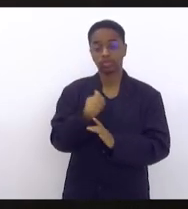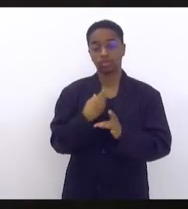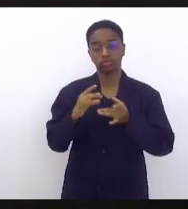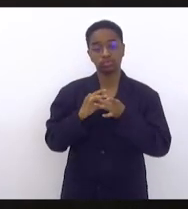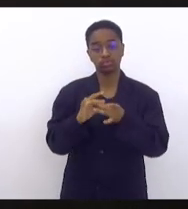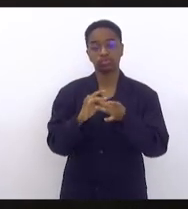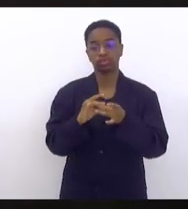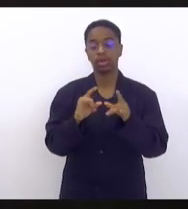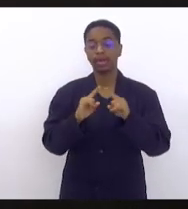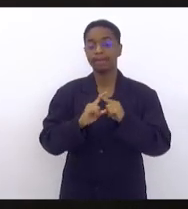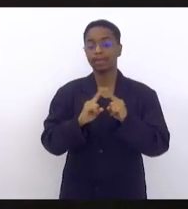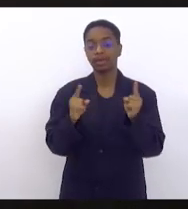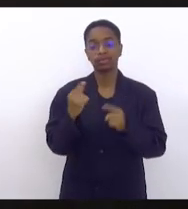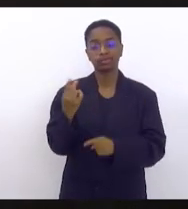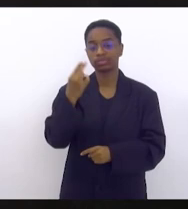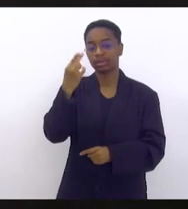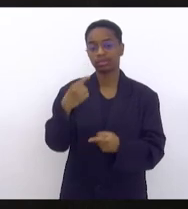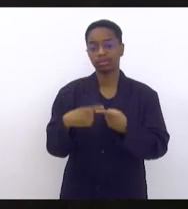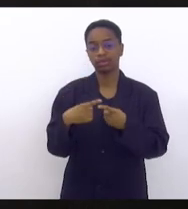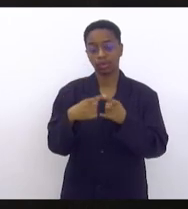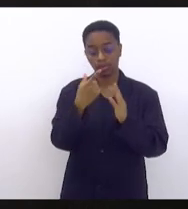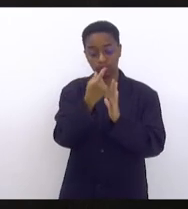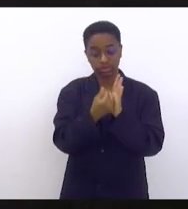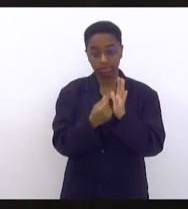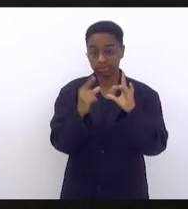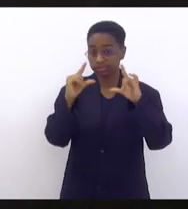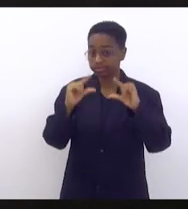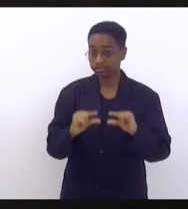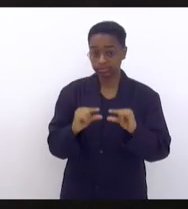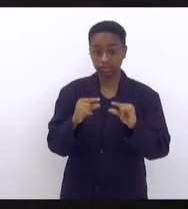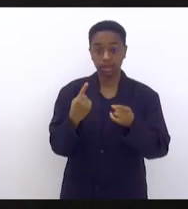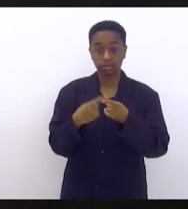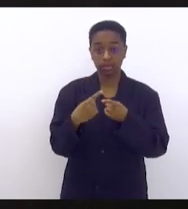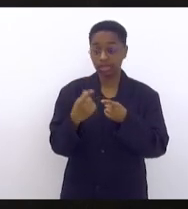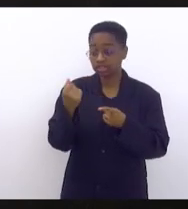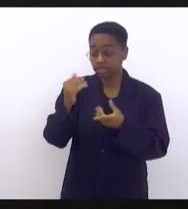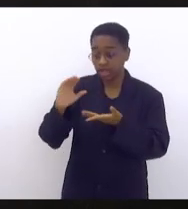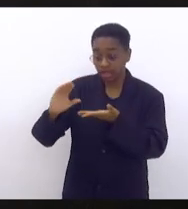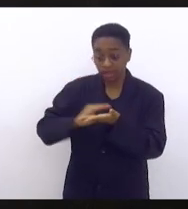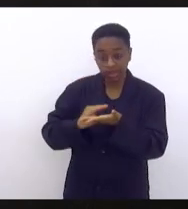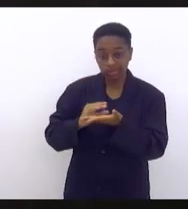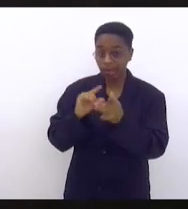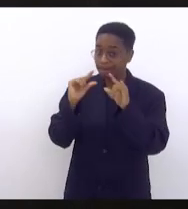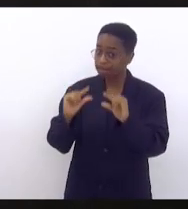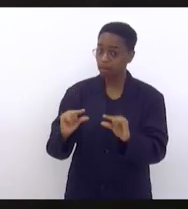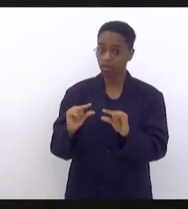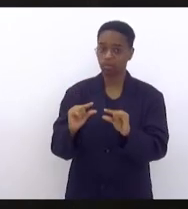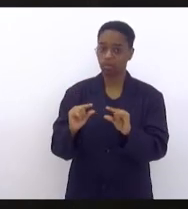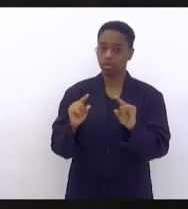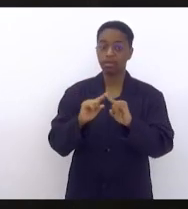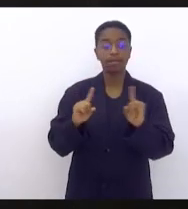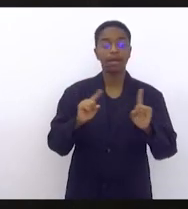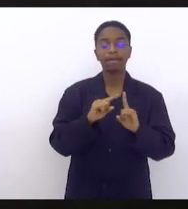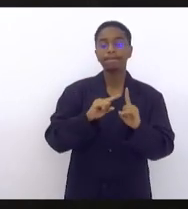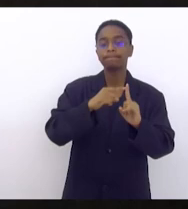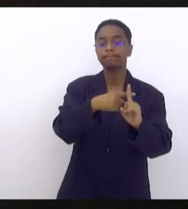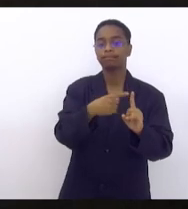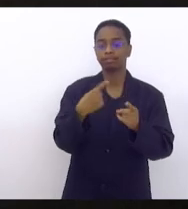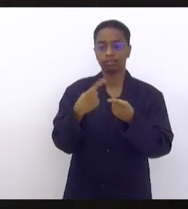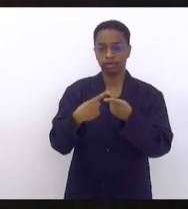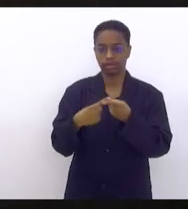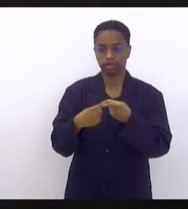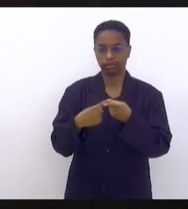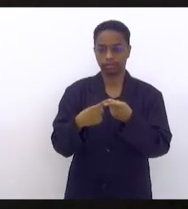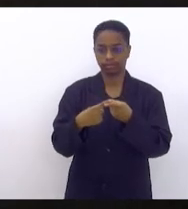que não tem como. O orçamento vai vir menor. Porque não, a receita... E isso é um ponto positivo, entendeu, Sandro? Porque sabe por que a gente foi para o